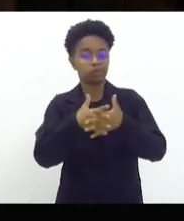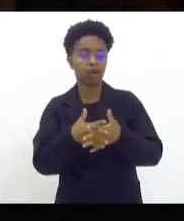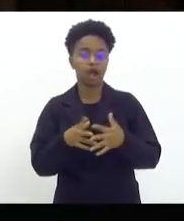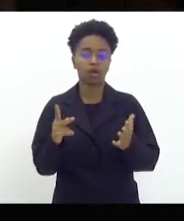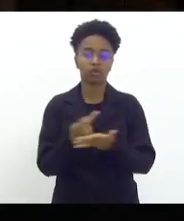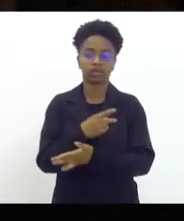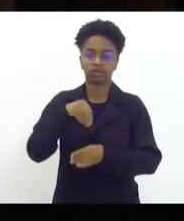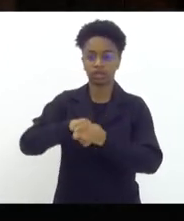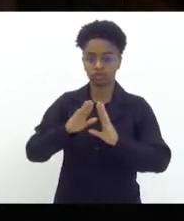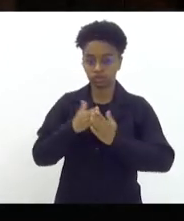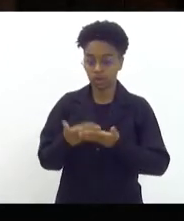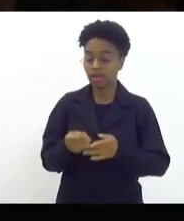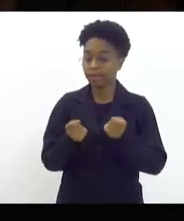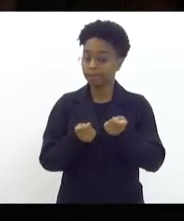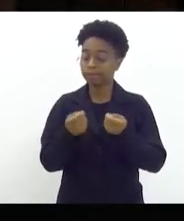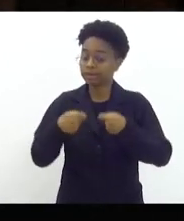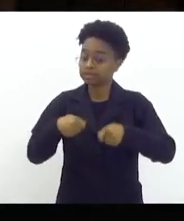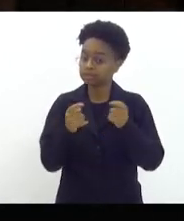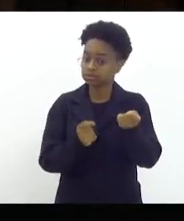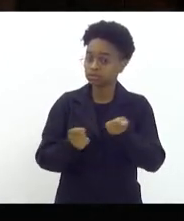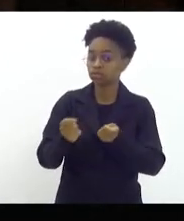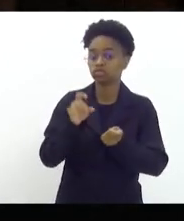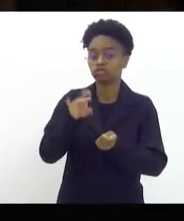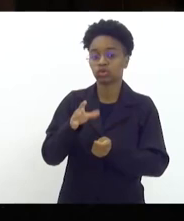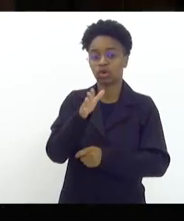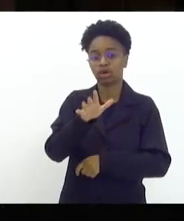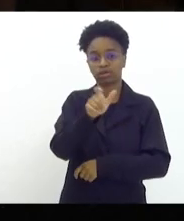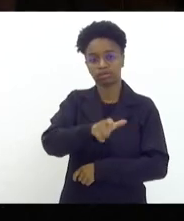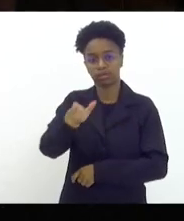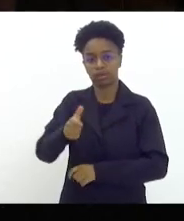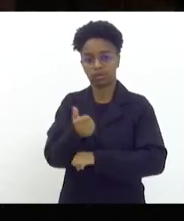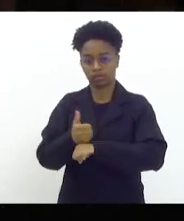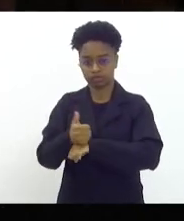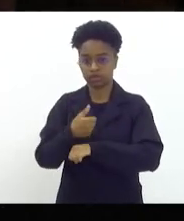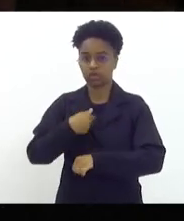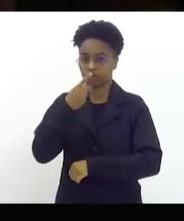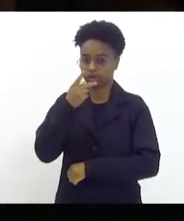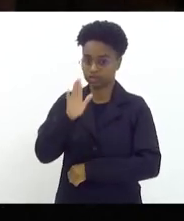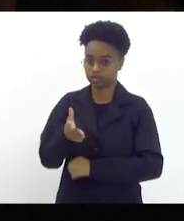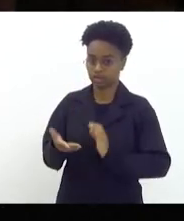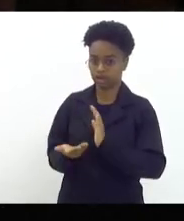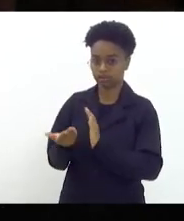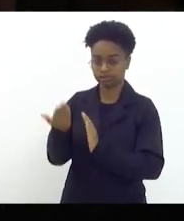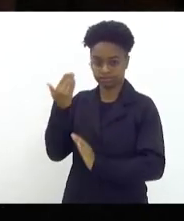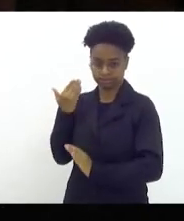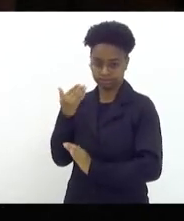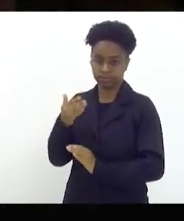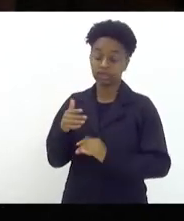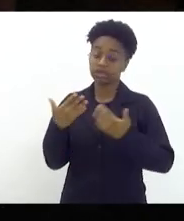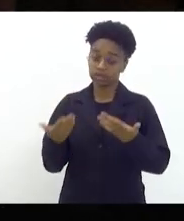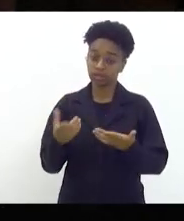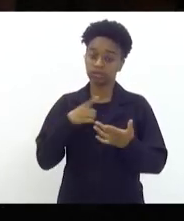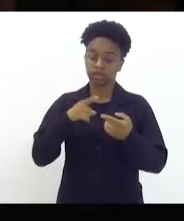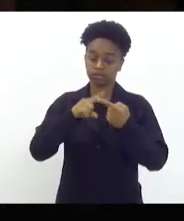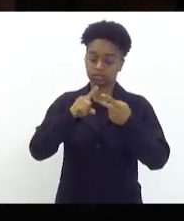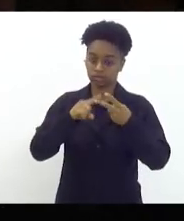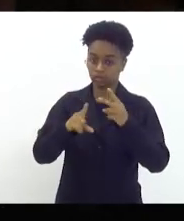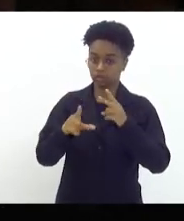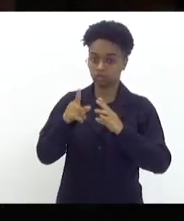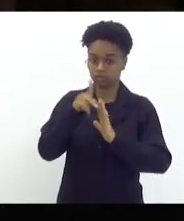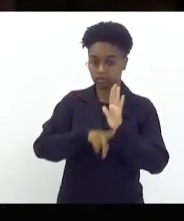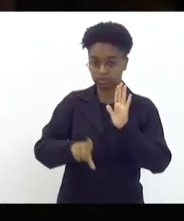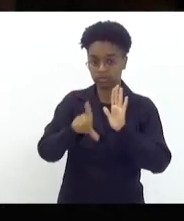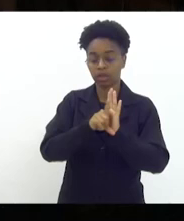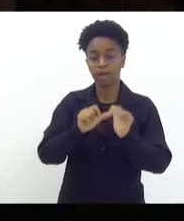escolas devem ser mediados pelos profissionais é Que Eu mencionei anteriormente então por isso eu tenho dois peles que